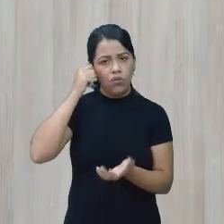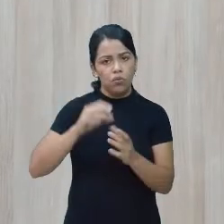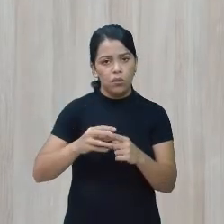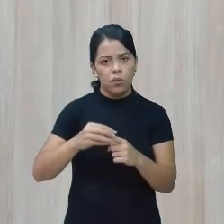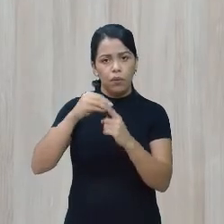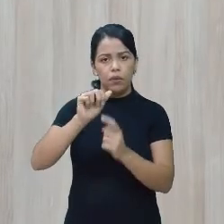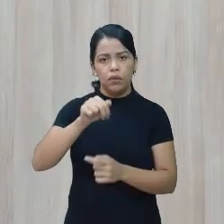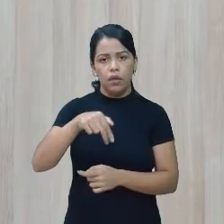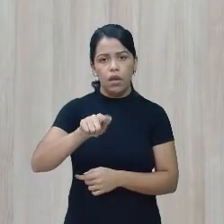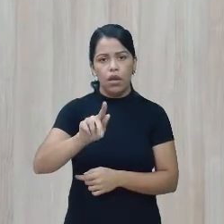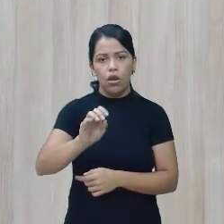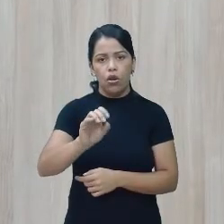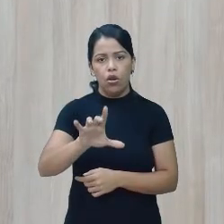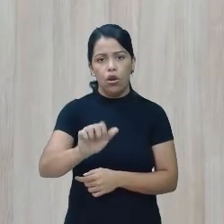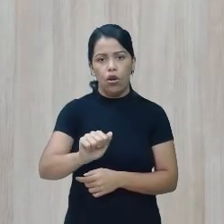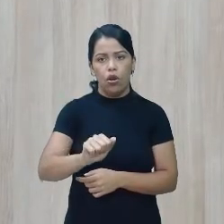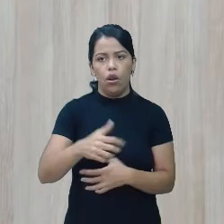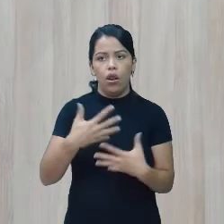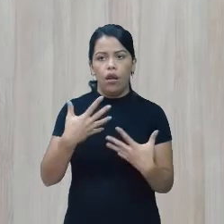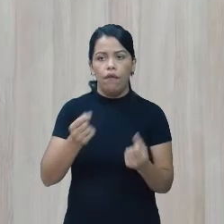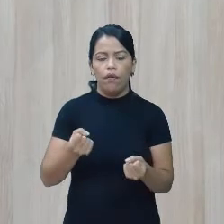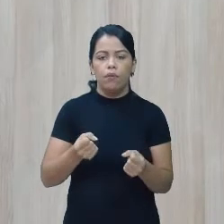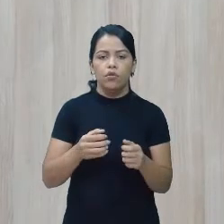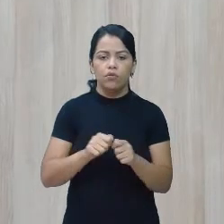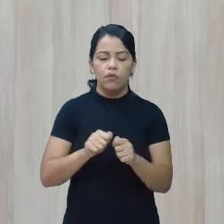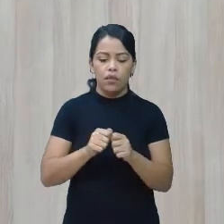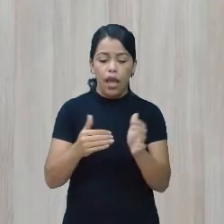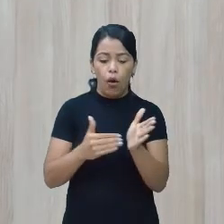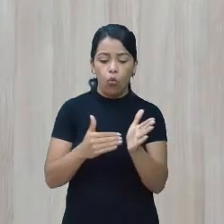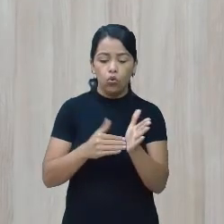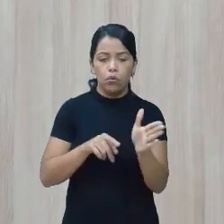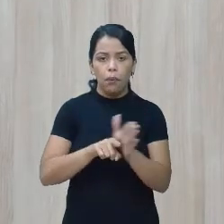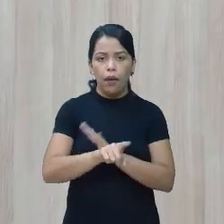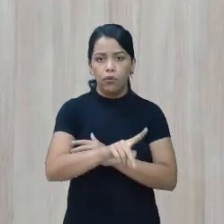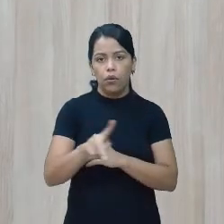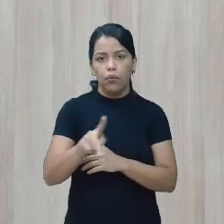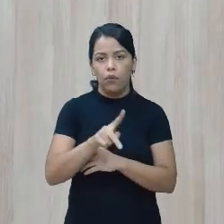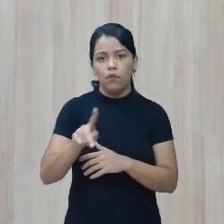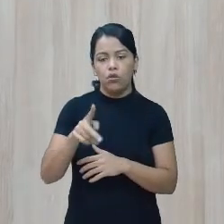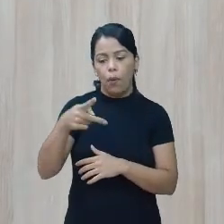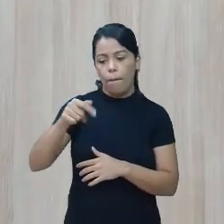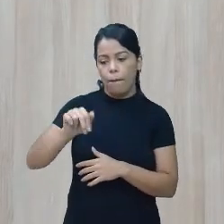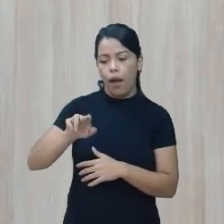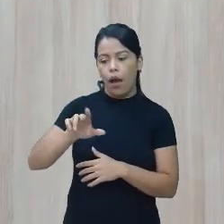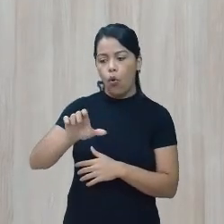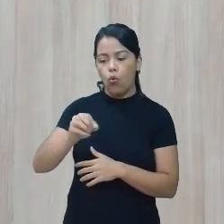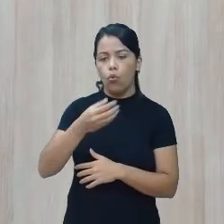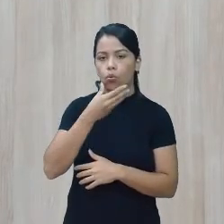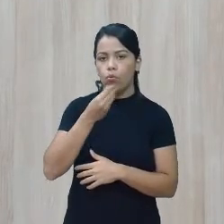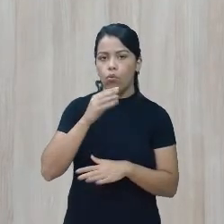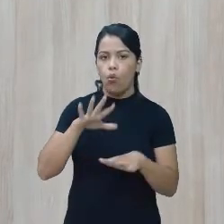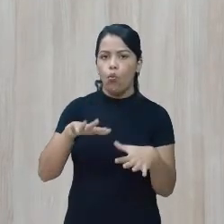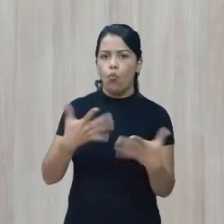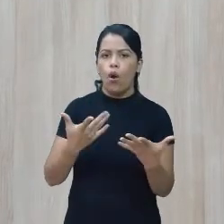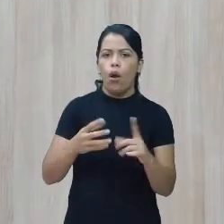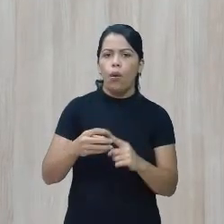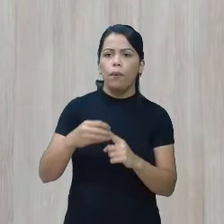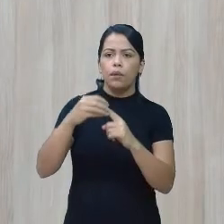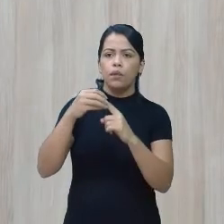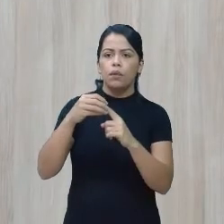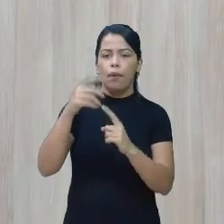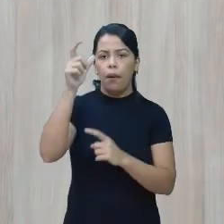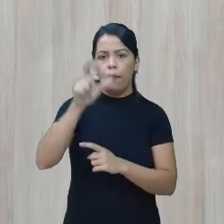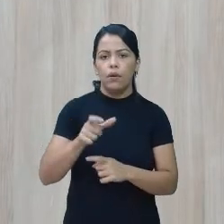bom? Então, vamos avançar e fazer uma última pergunta para o professor Paulo, né? Quais eram os principais sujeitos envolvidos no tráfico de